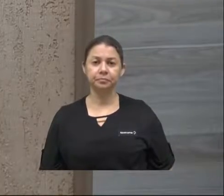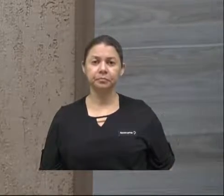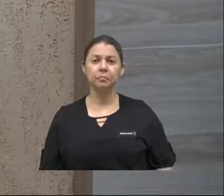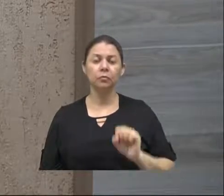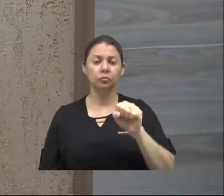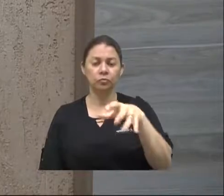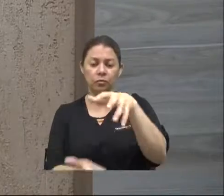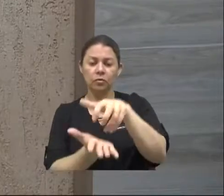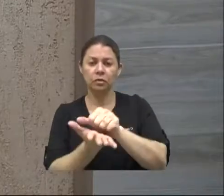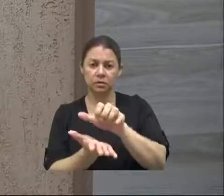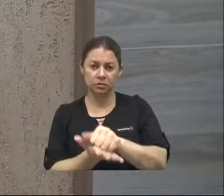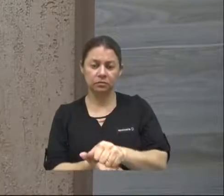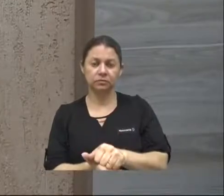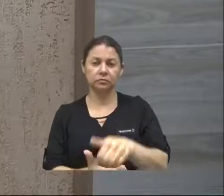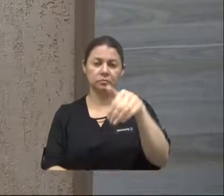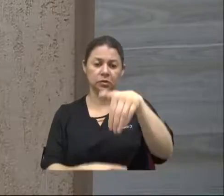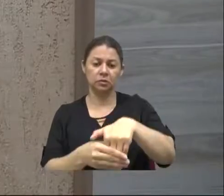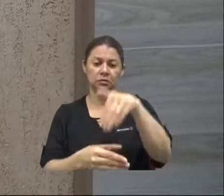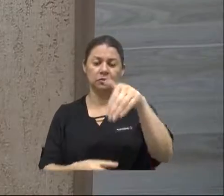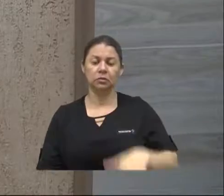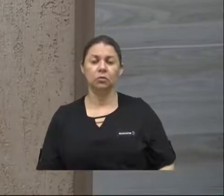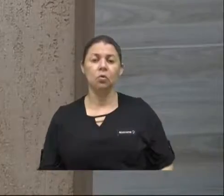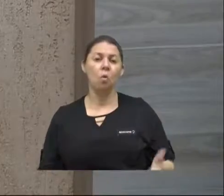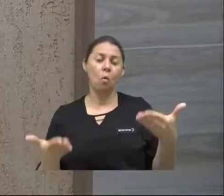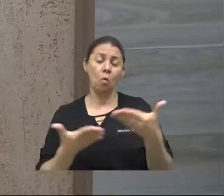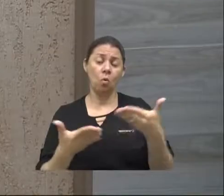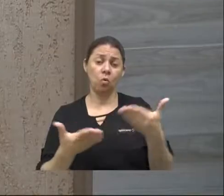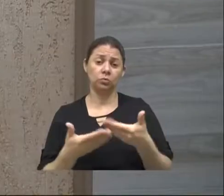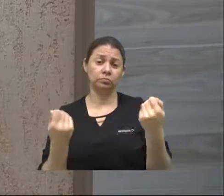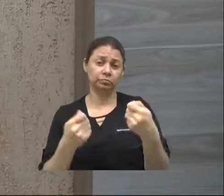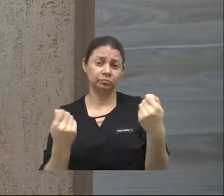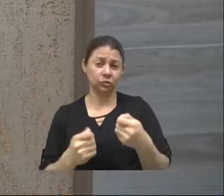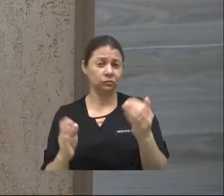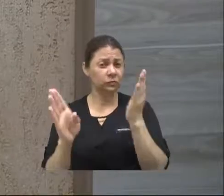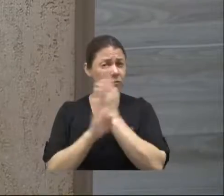governo. Nós somos poderes, sim, distintos.